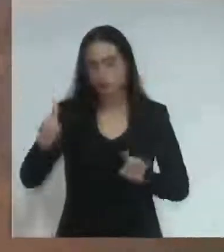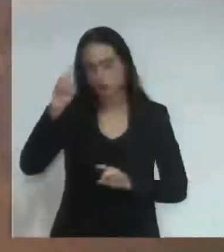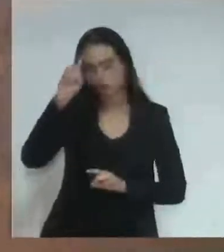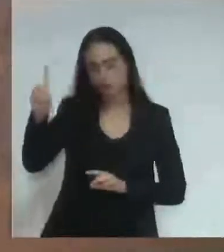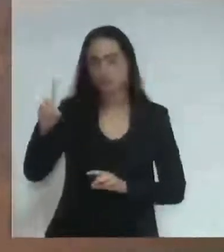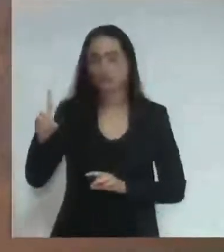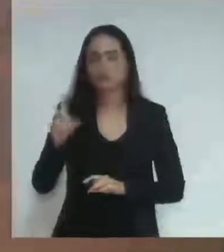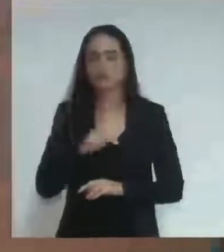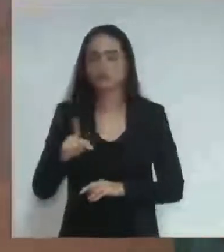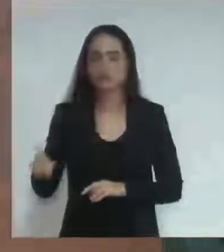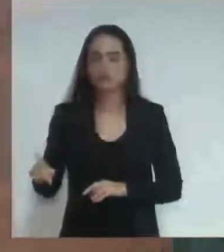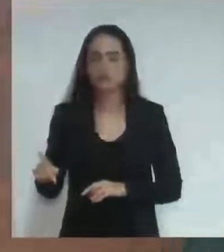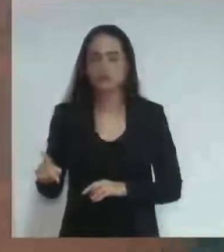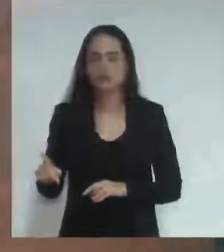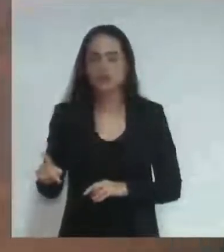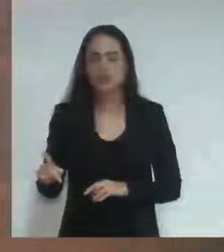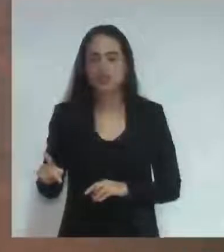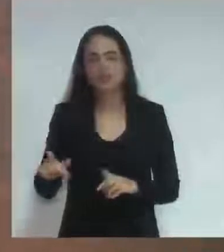calendário nacional